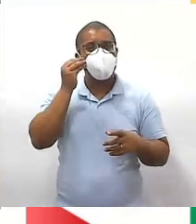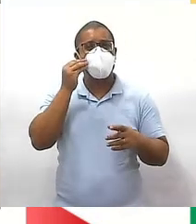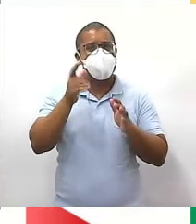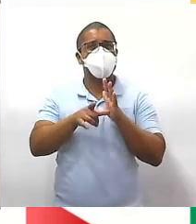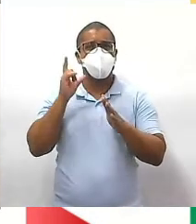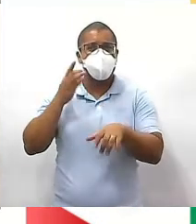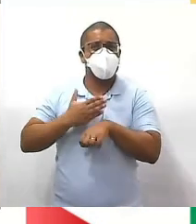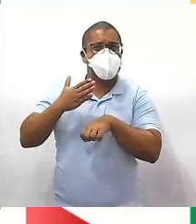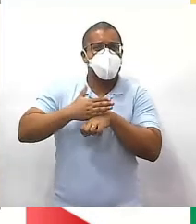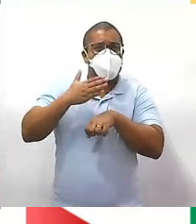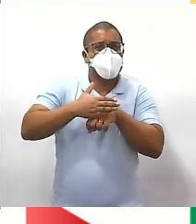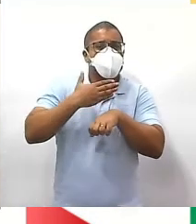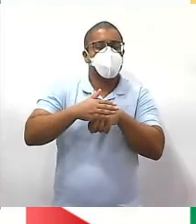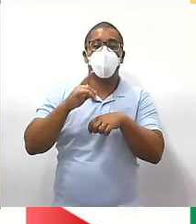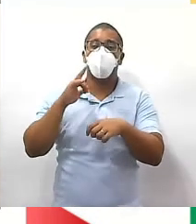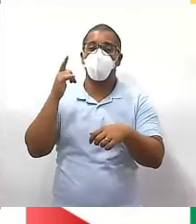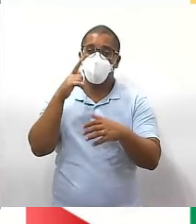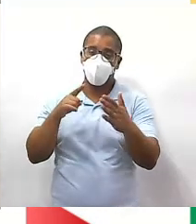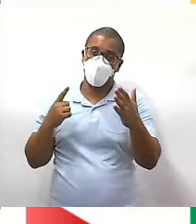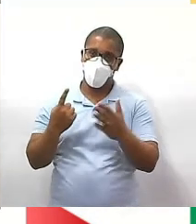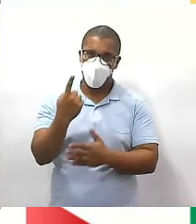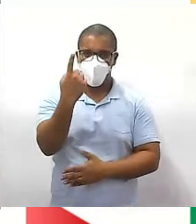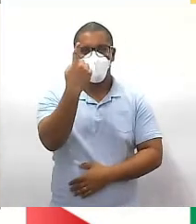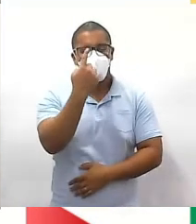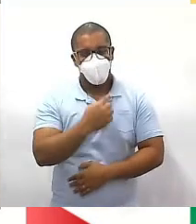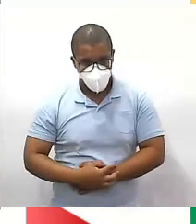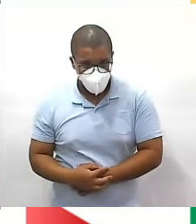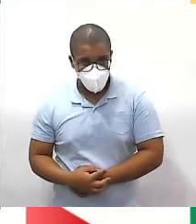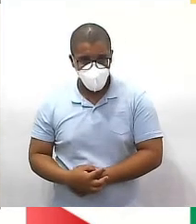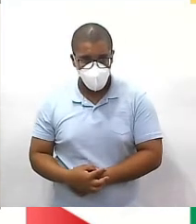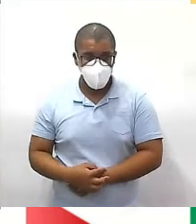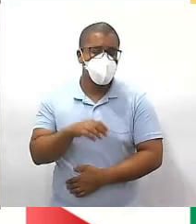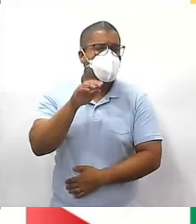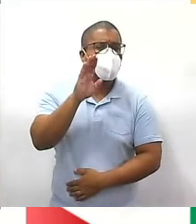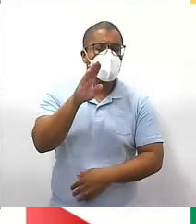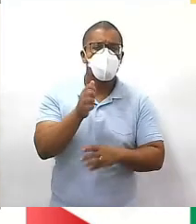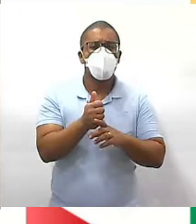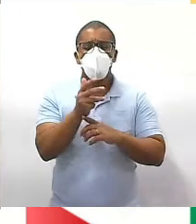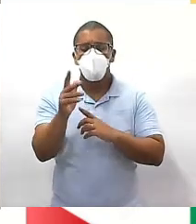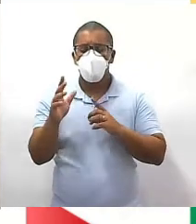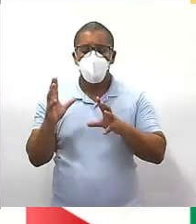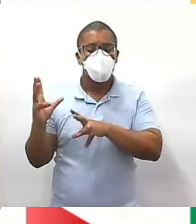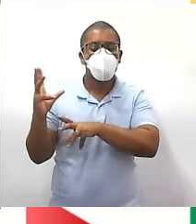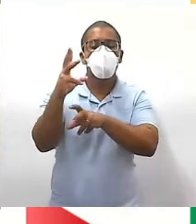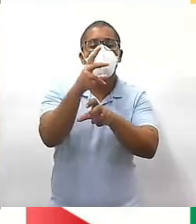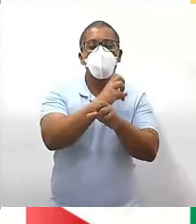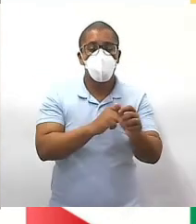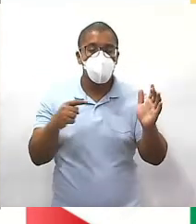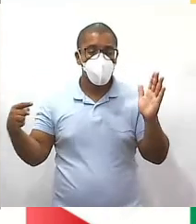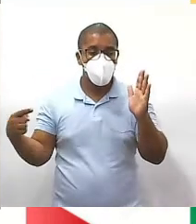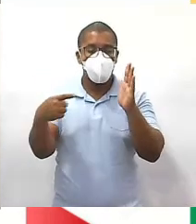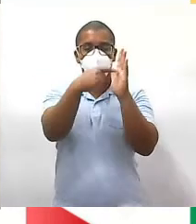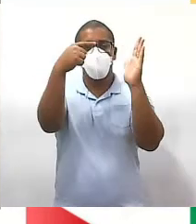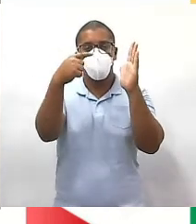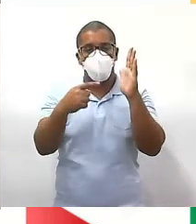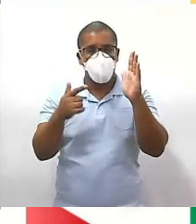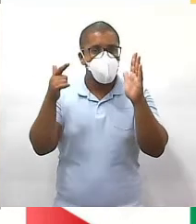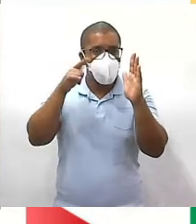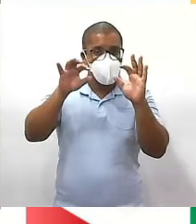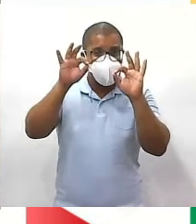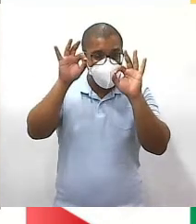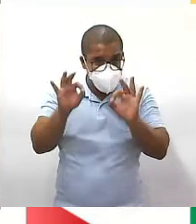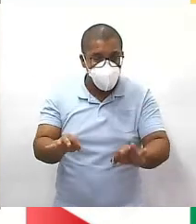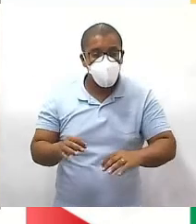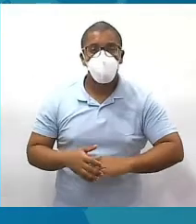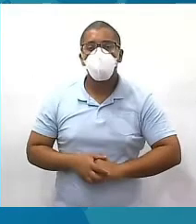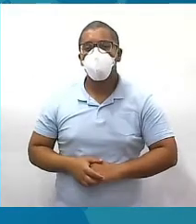tentativa, provavelmente ele conseguiu essa daí. Item B. Quantas flechas o menino acertou no alvo? Explica o local do alvo.